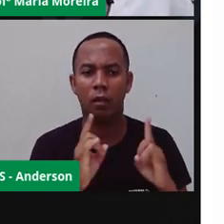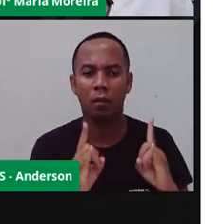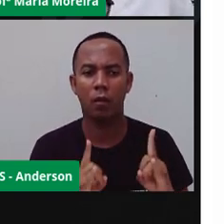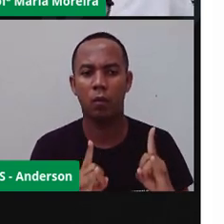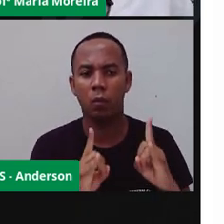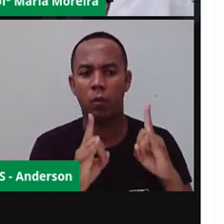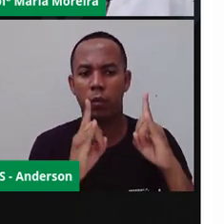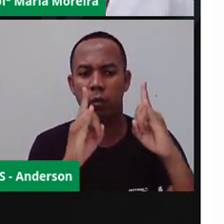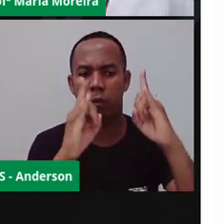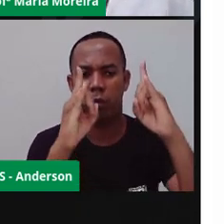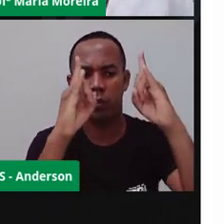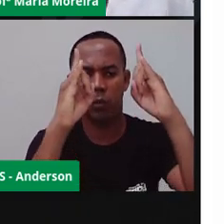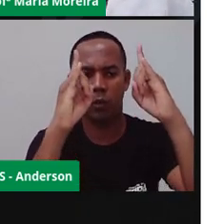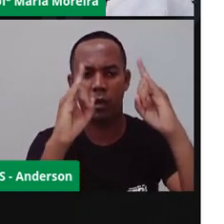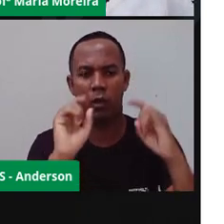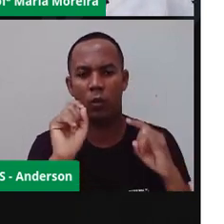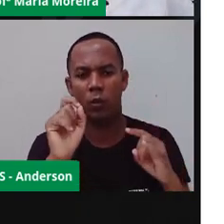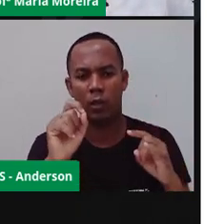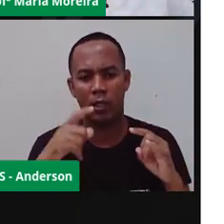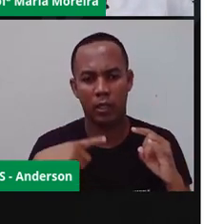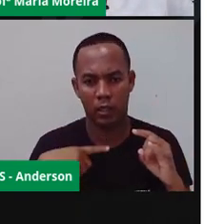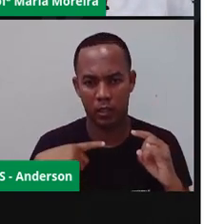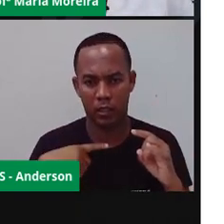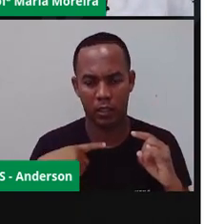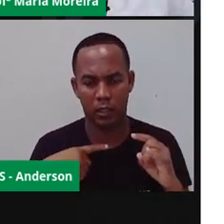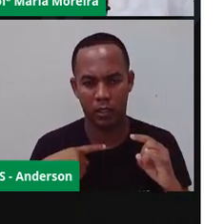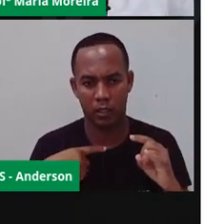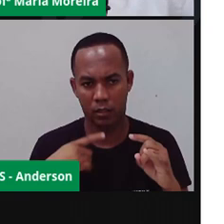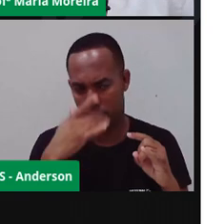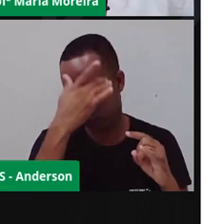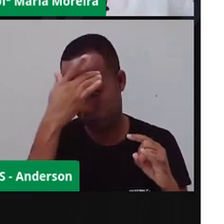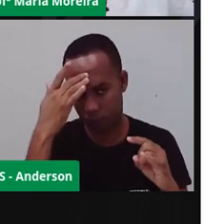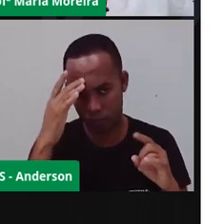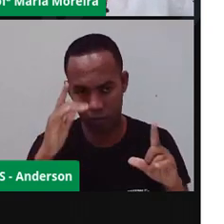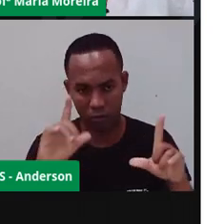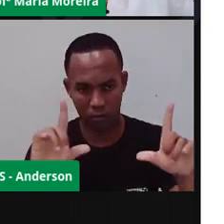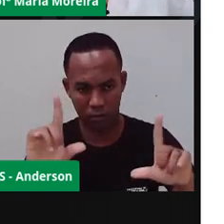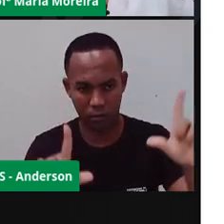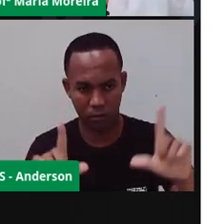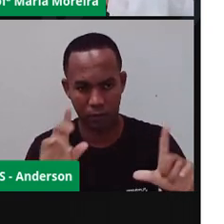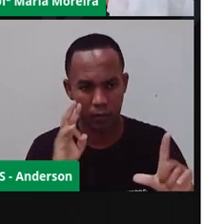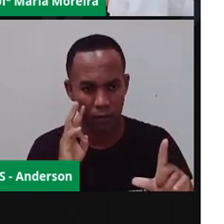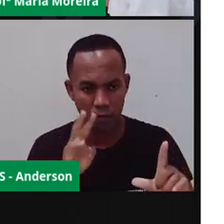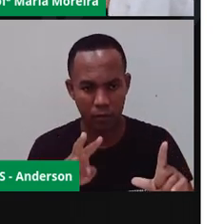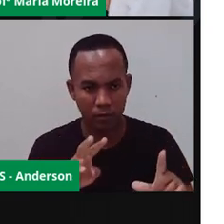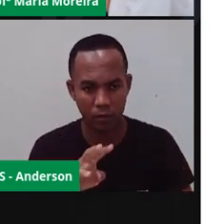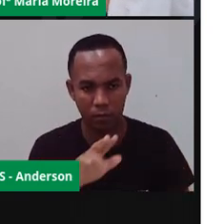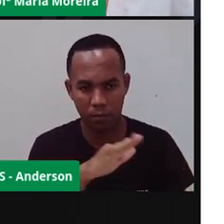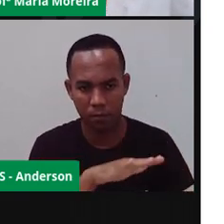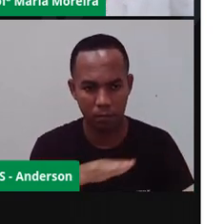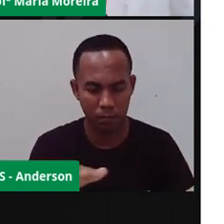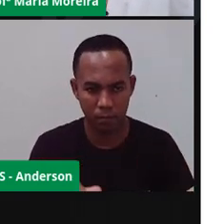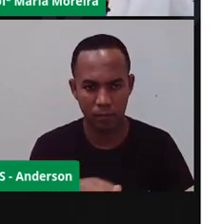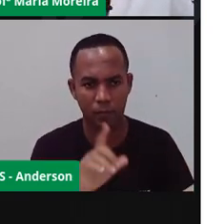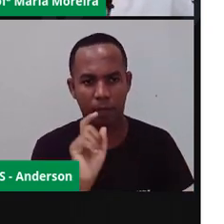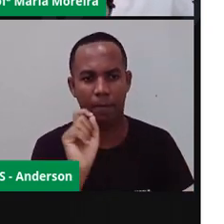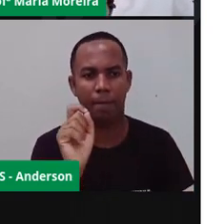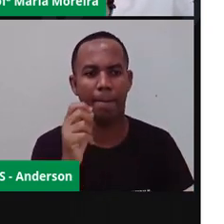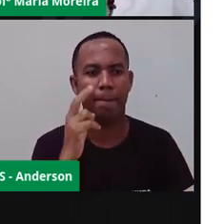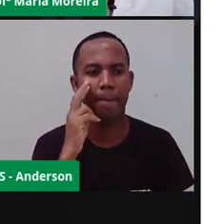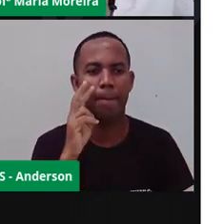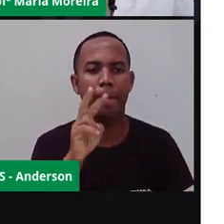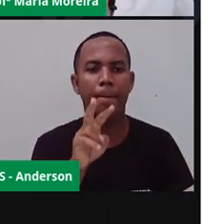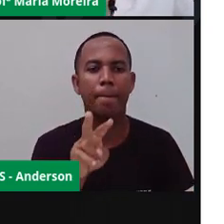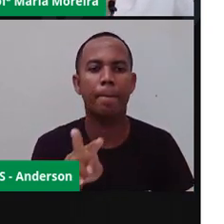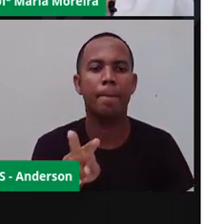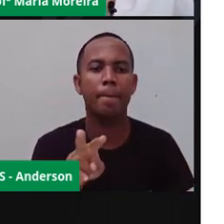de prédios, né? Alguns alunos aí que estão assistindo a Pro provavelmente já devem ter visto o quê? Né?